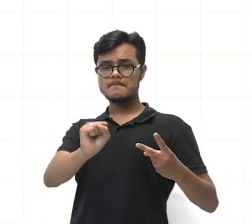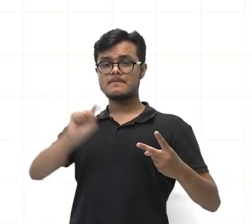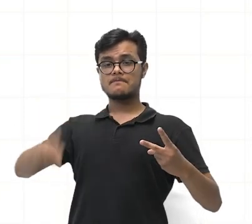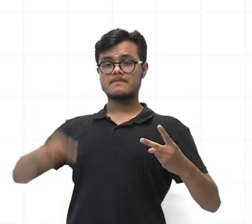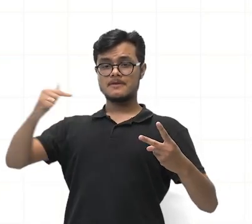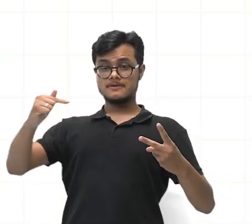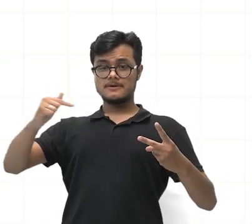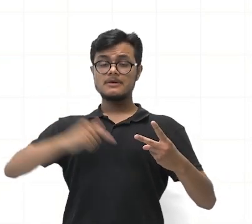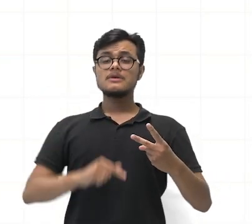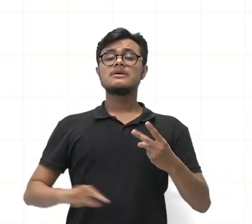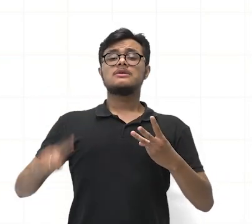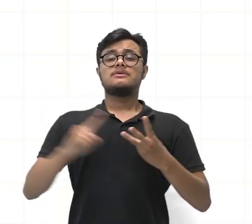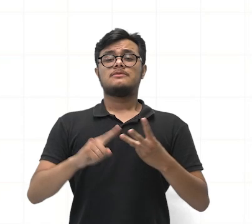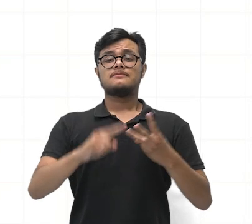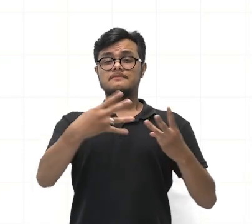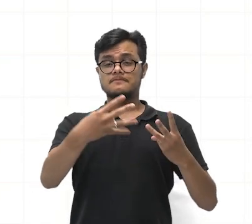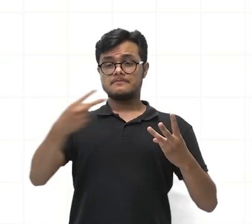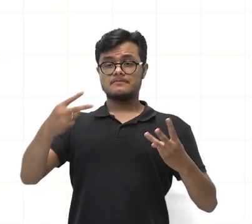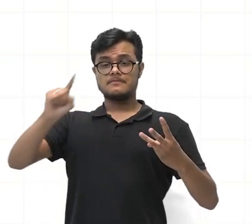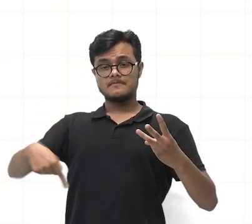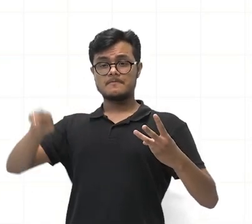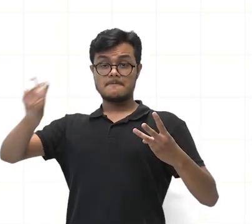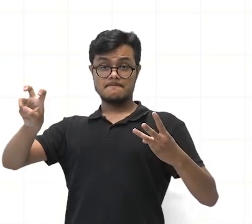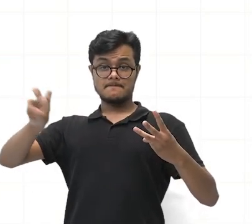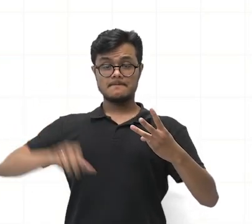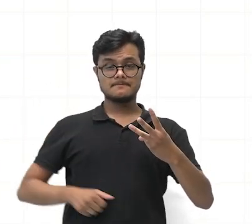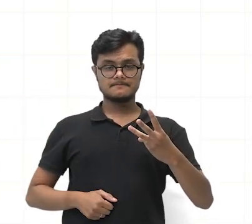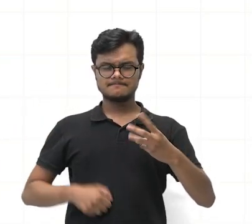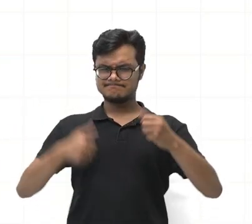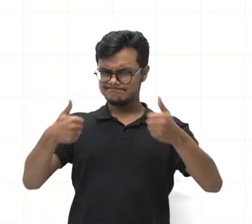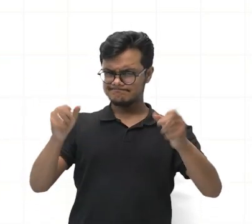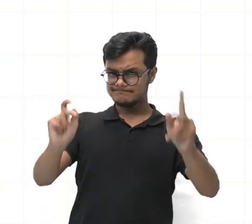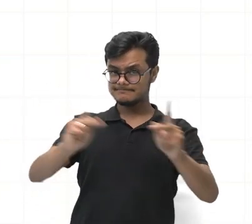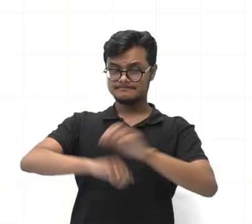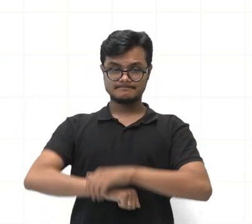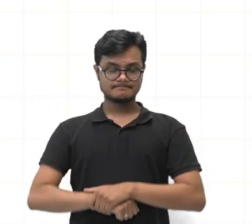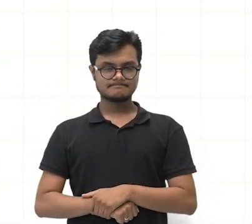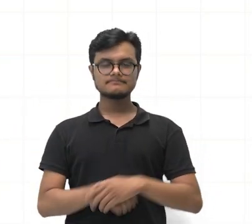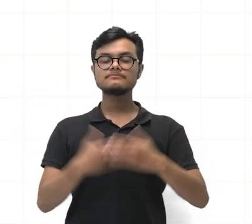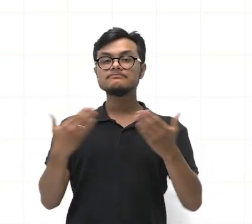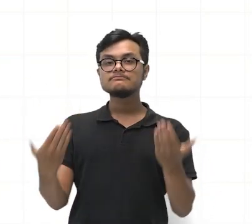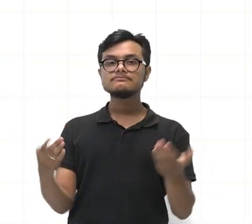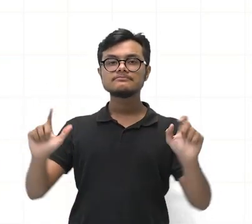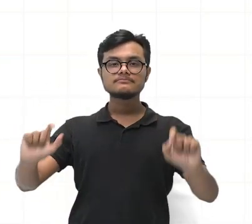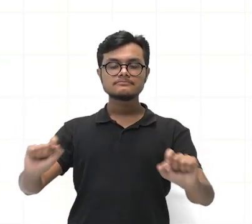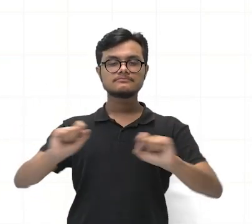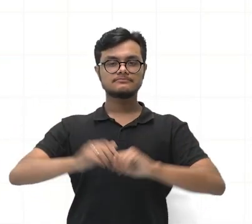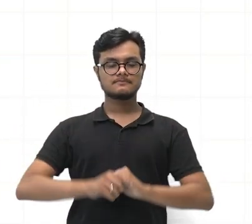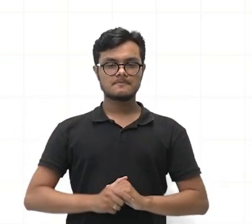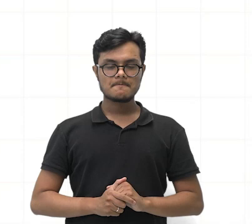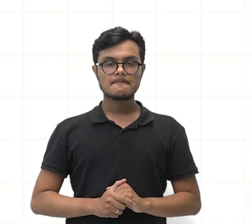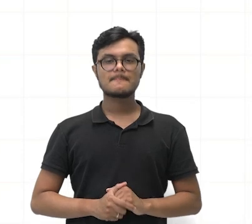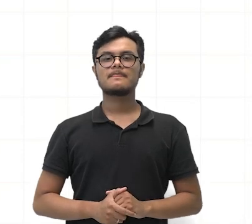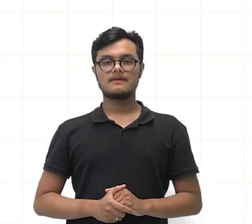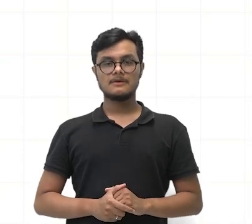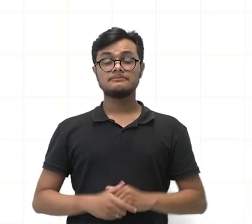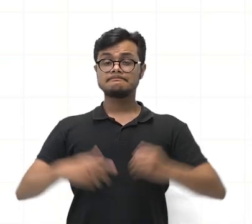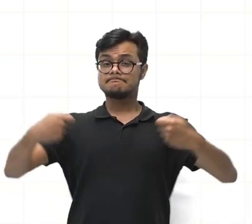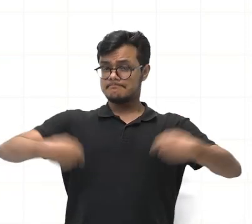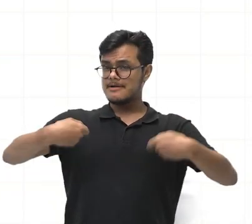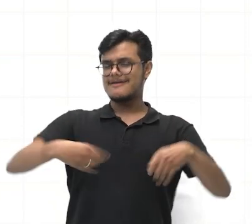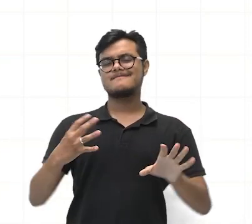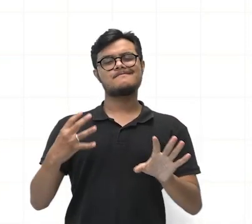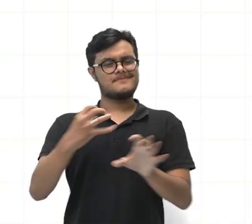e no terceiro 42,5 litros. Tá legal? E aí, pessoal, nós vamos então ter que fazer